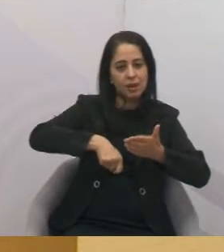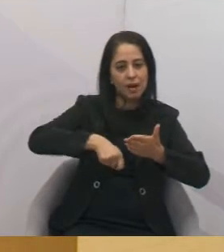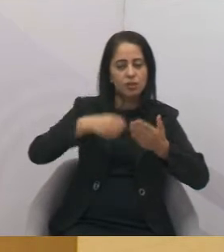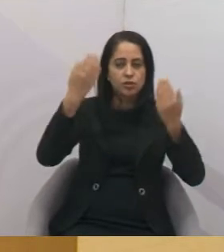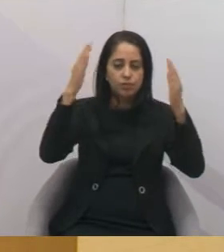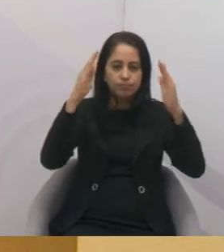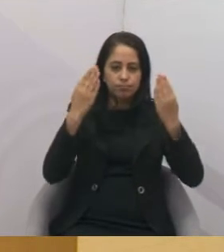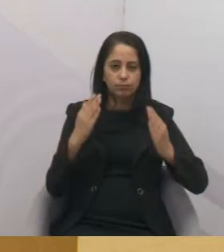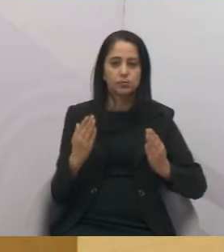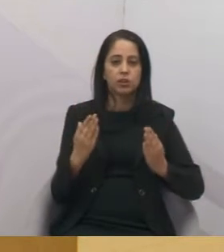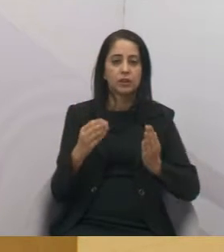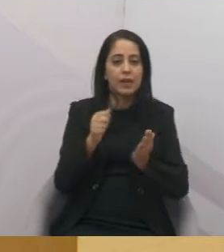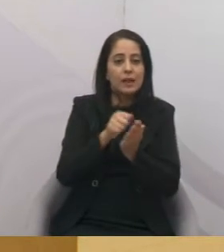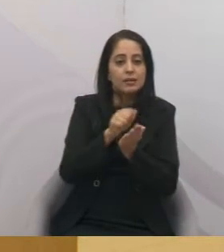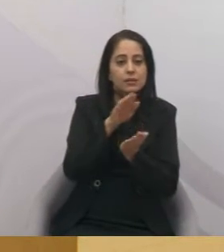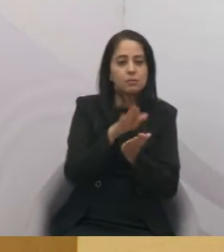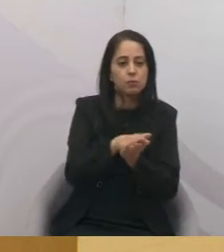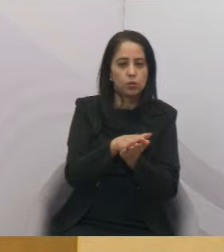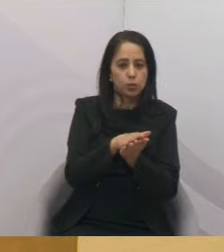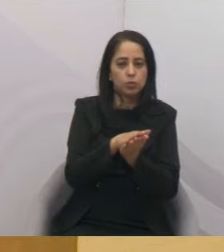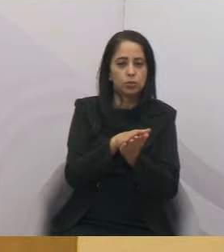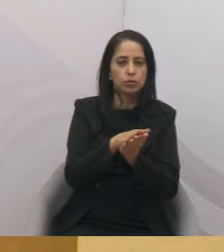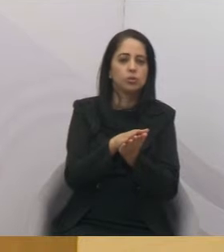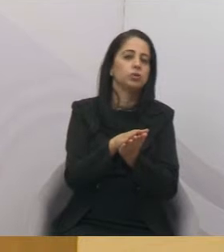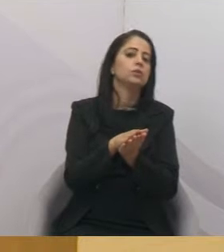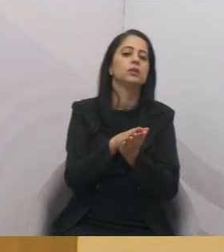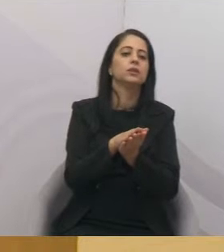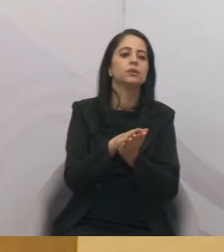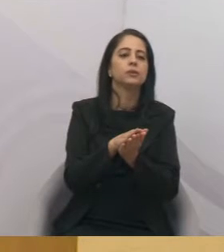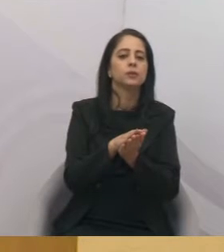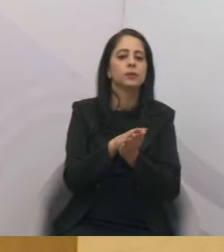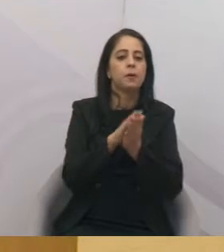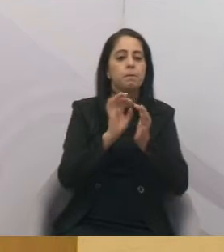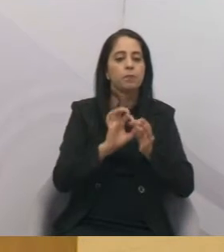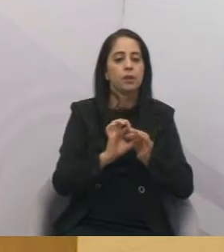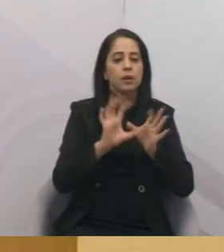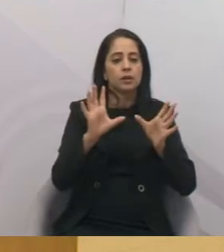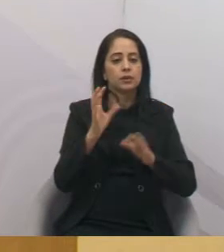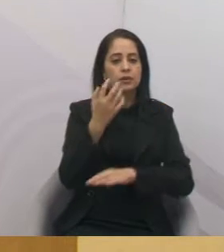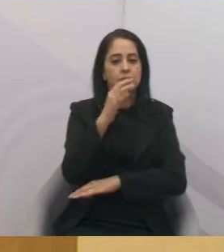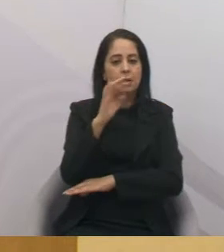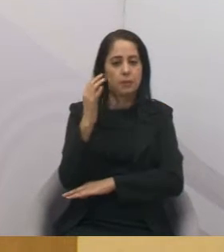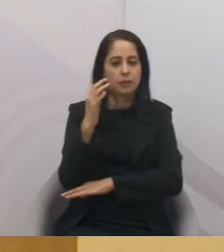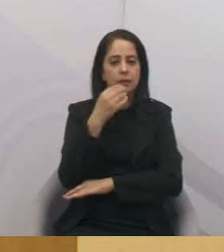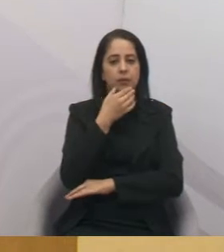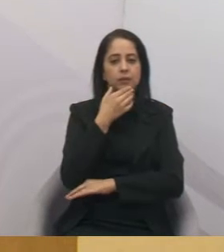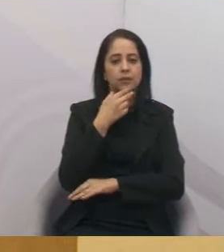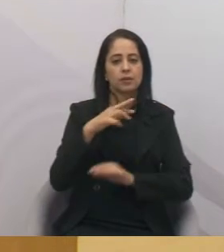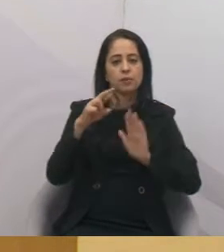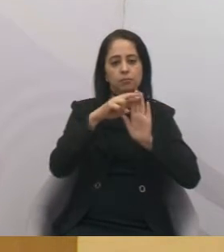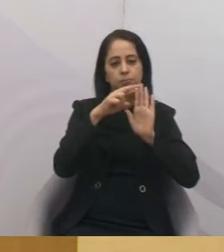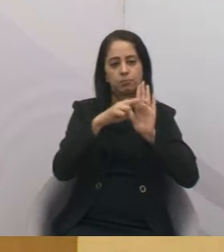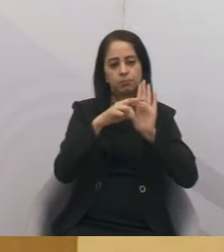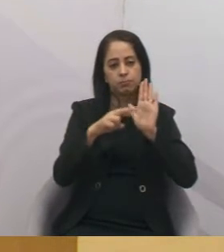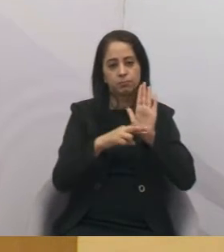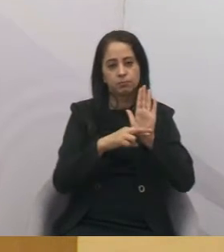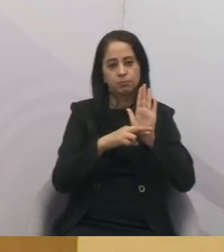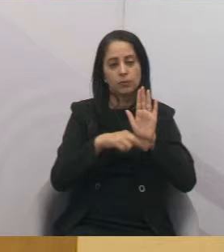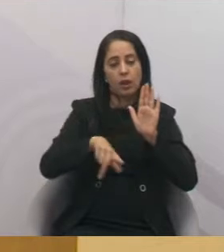e valores de multa aos procedimentos de licenciamento ambiental regulamentados pela Lei número